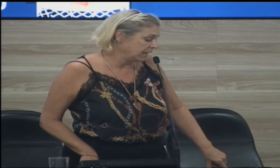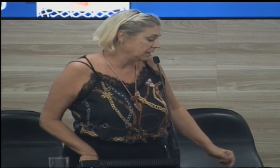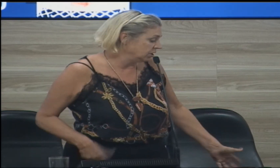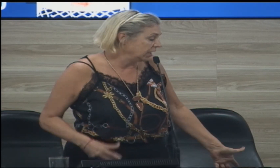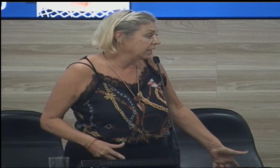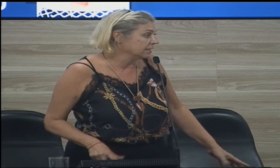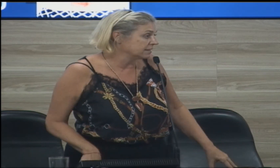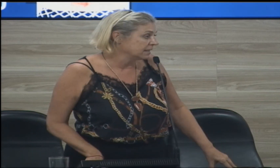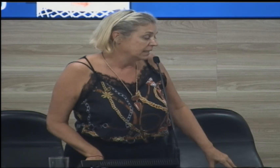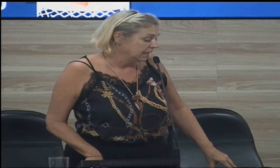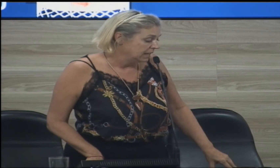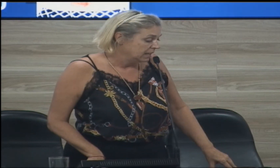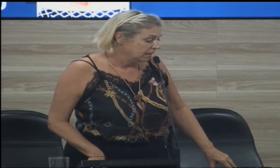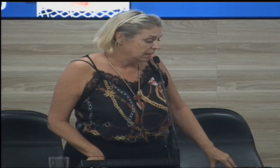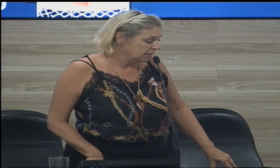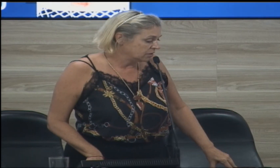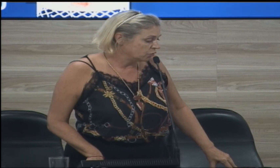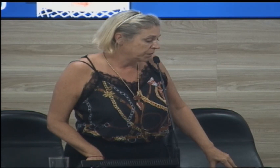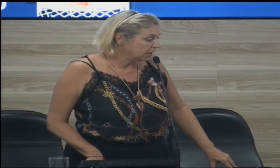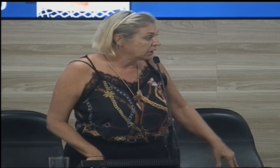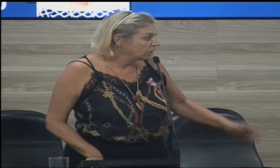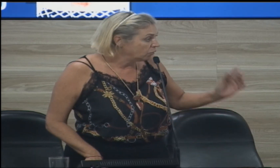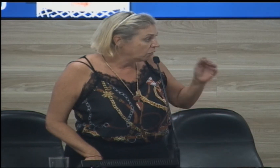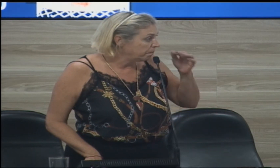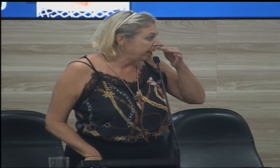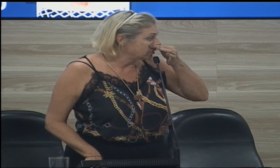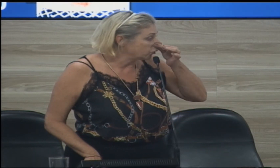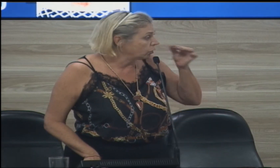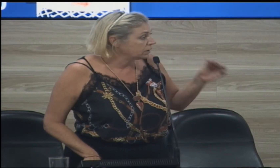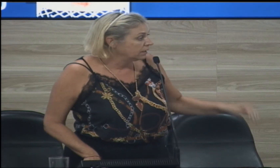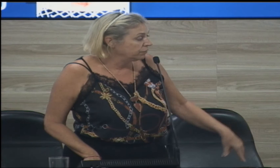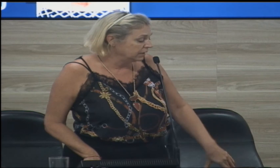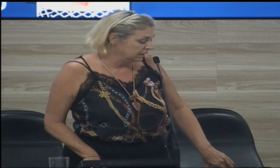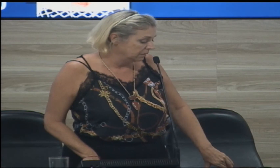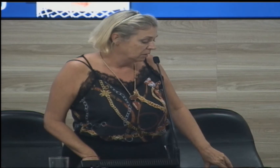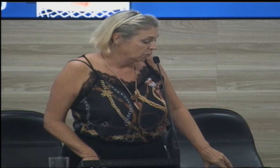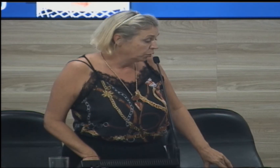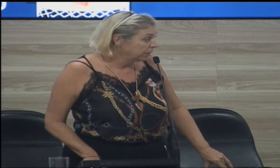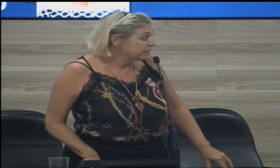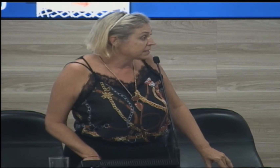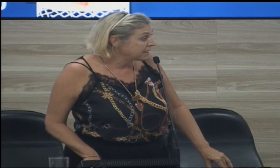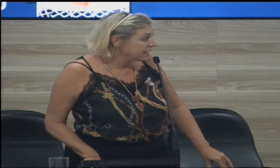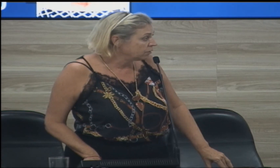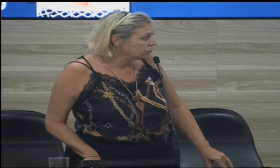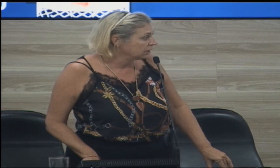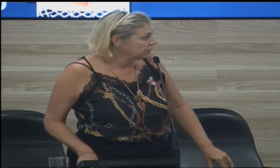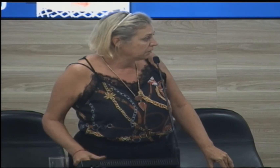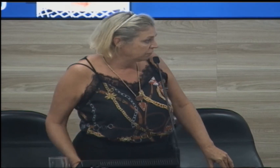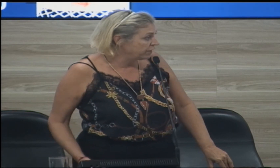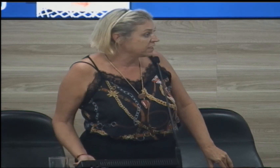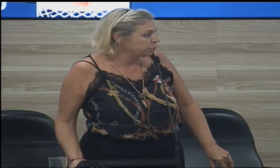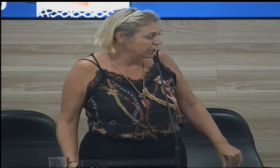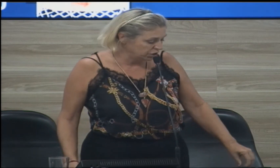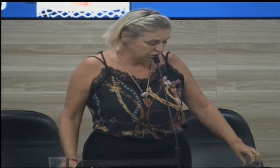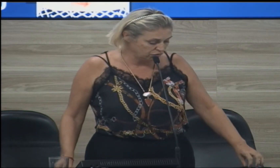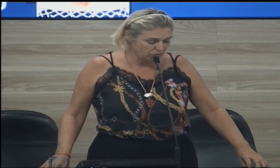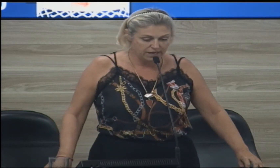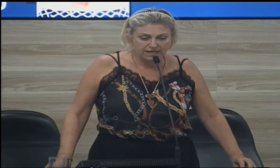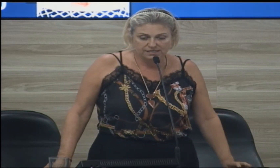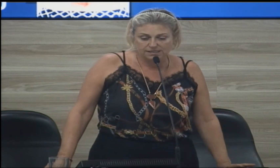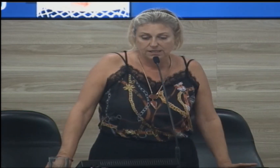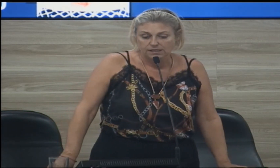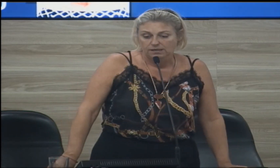fontes fidedignas, e descobri que o pastor teve problema sério e fez boletim